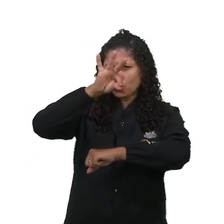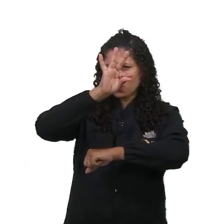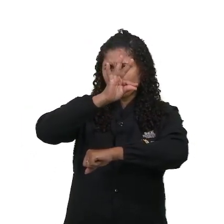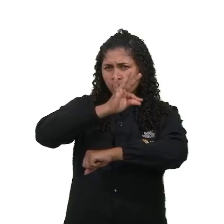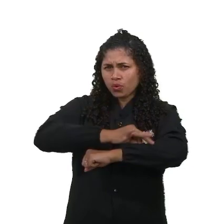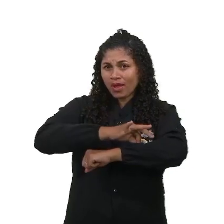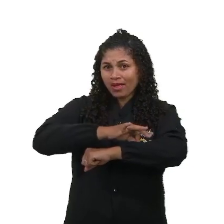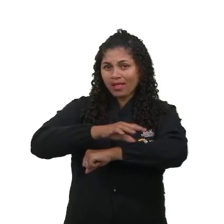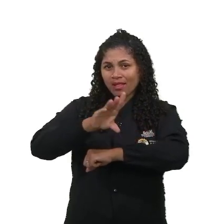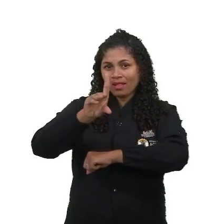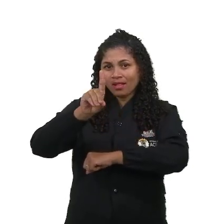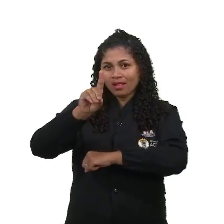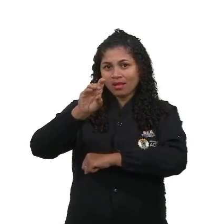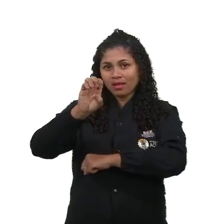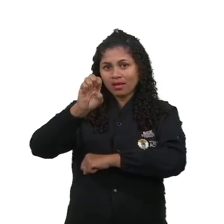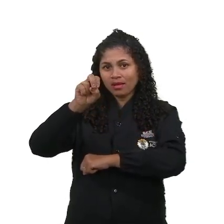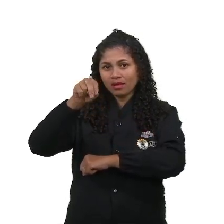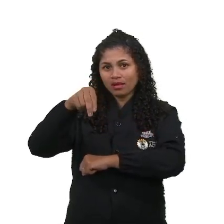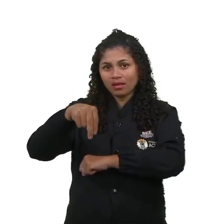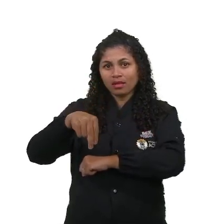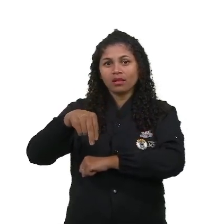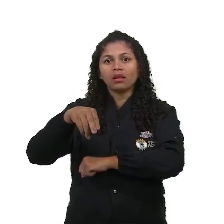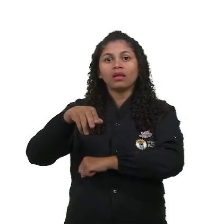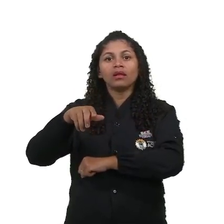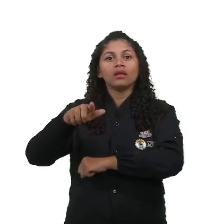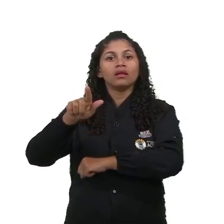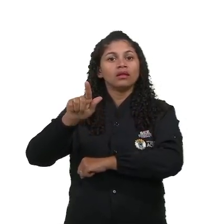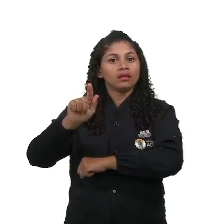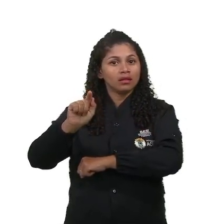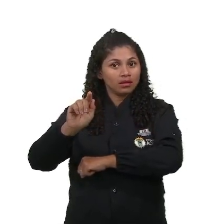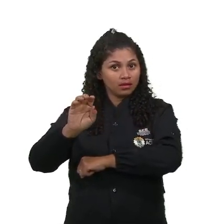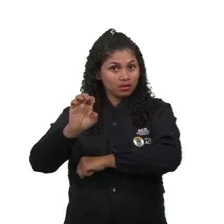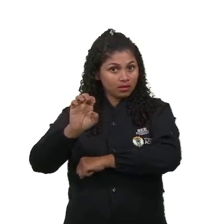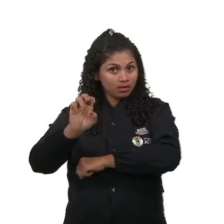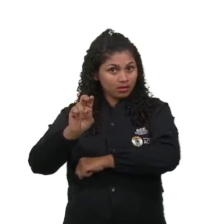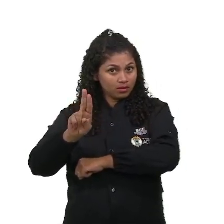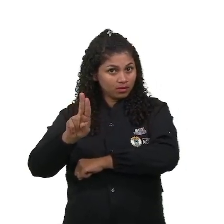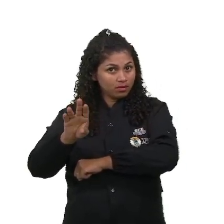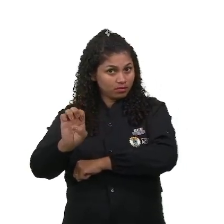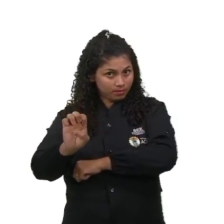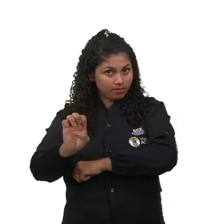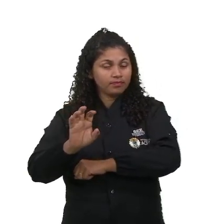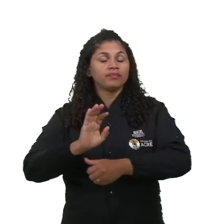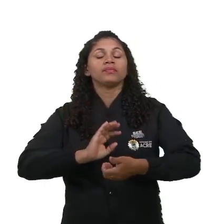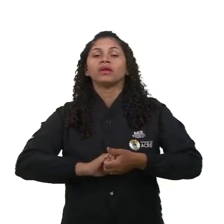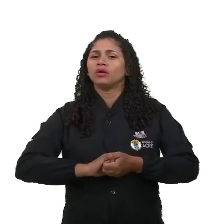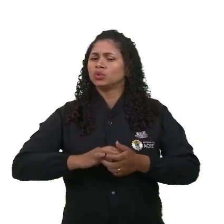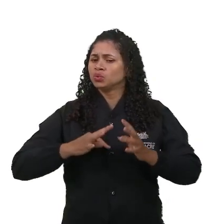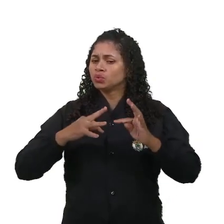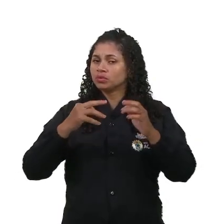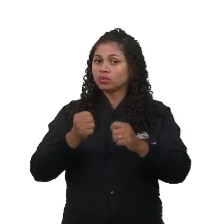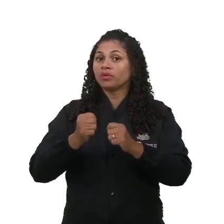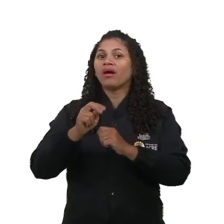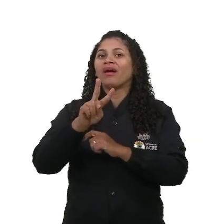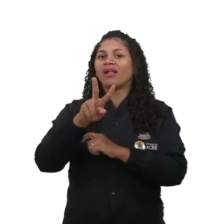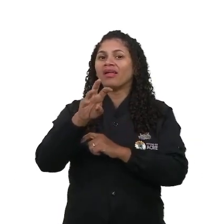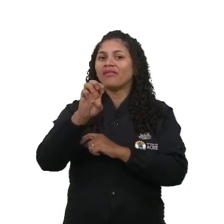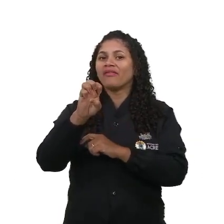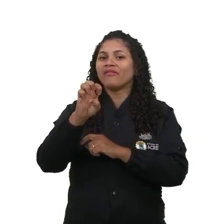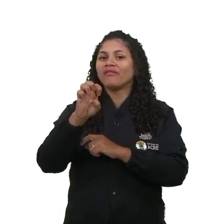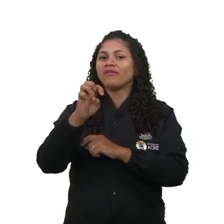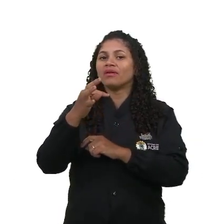Todos eles são um vetor do vírus da dengue. Então essa é a ideia de vetor. Vetor é uma coisa que